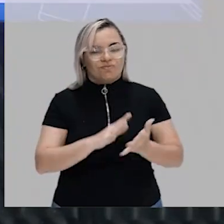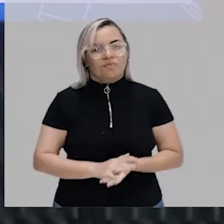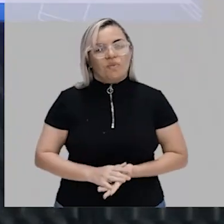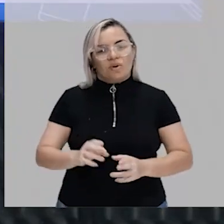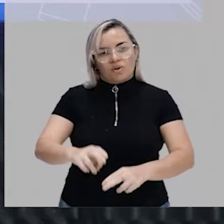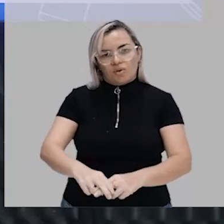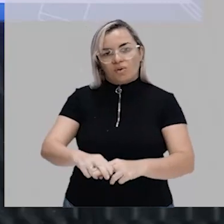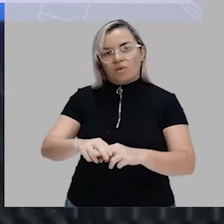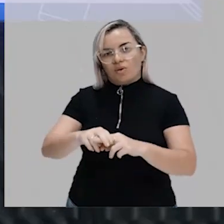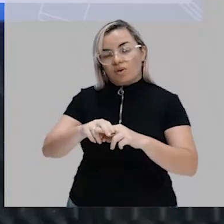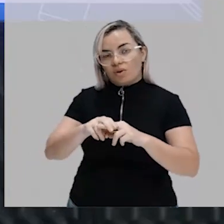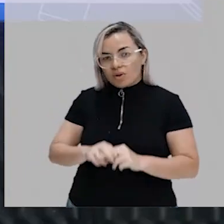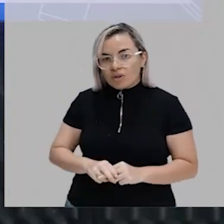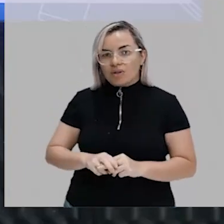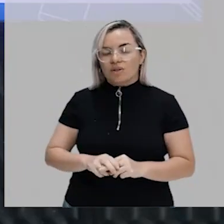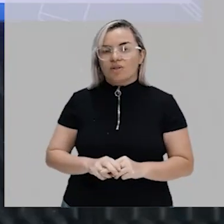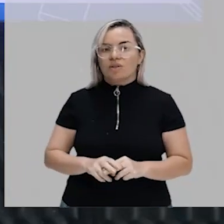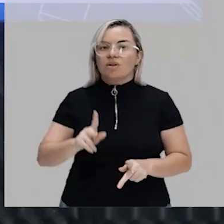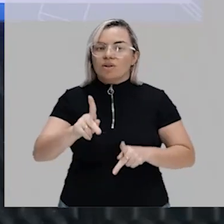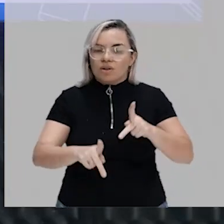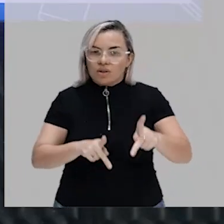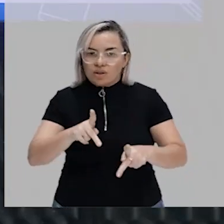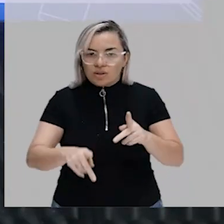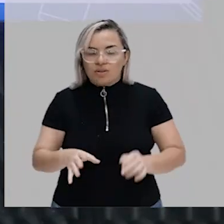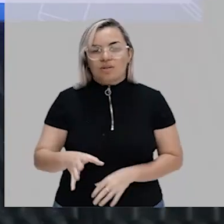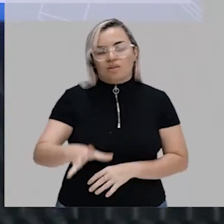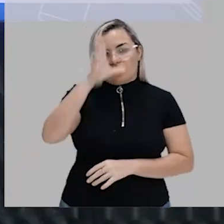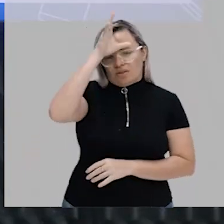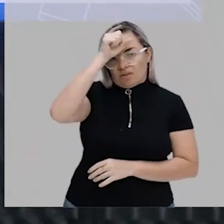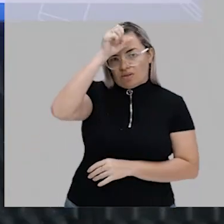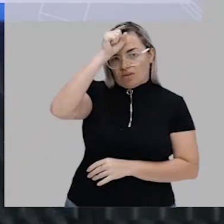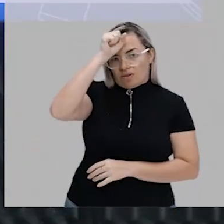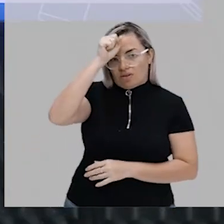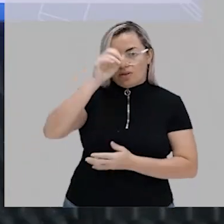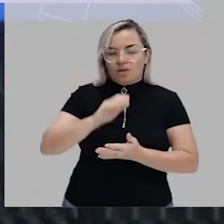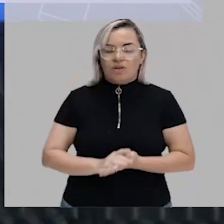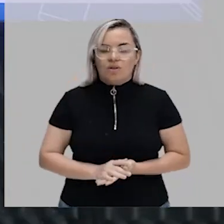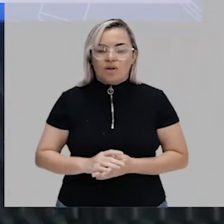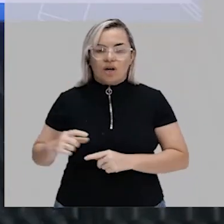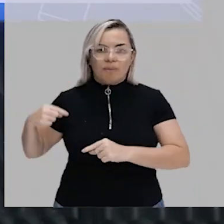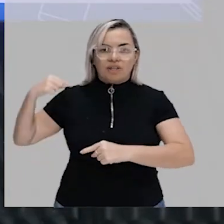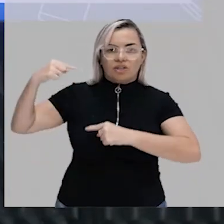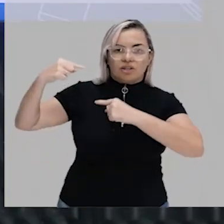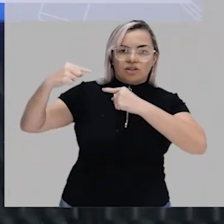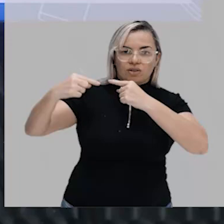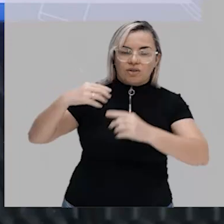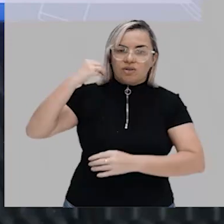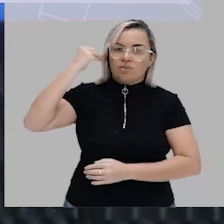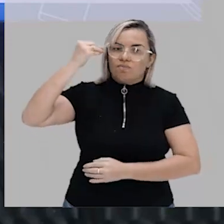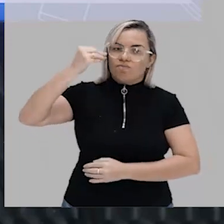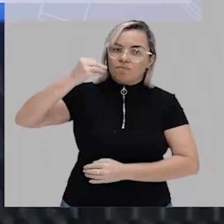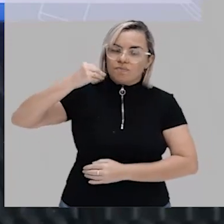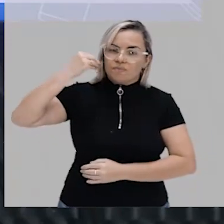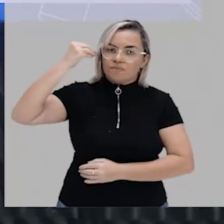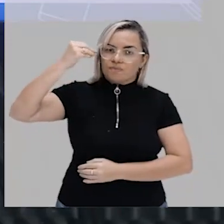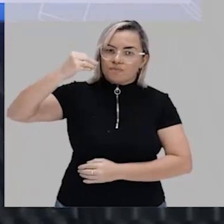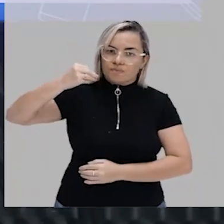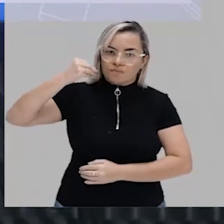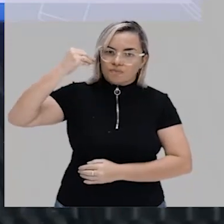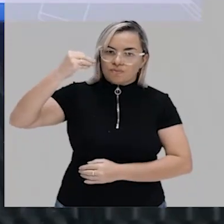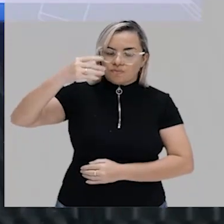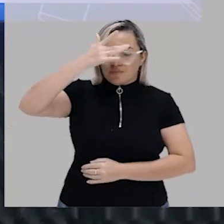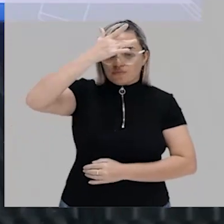popular, do leite com manga, veio da experiência de alguém, alguma pessoa, que em certo